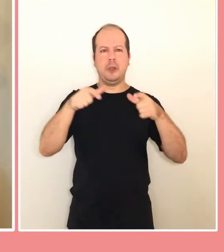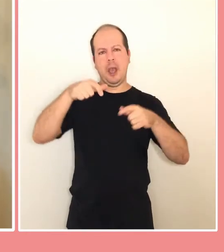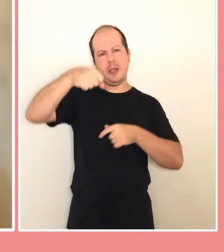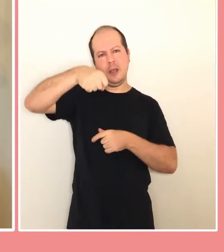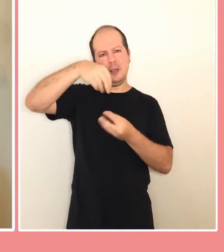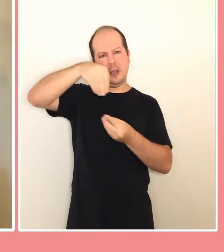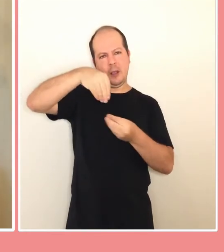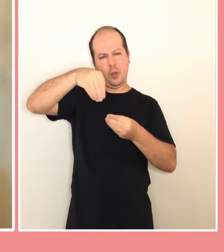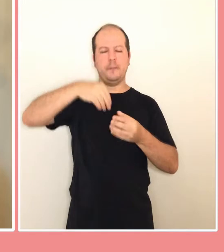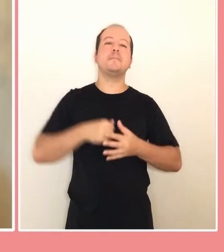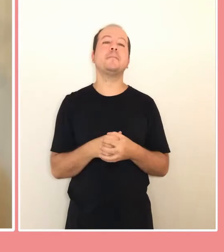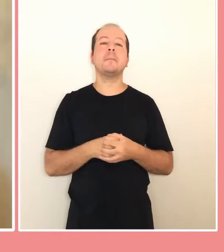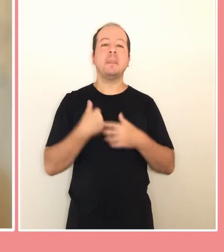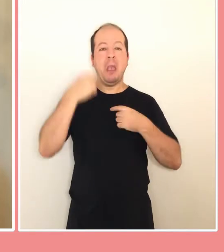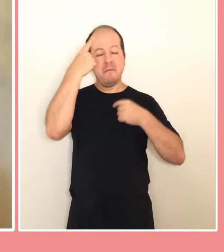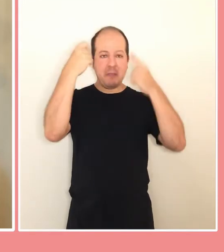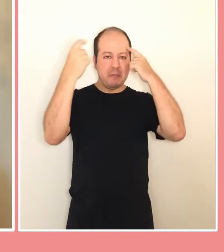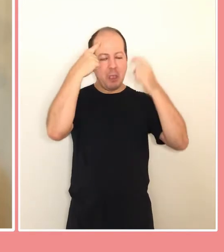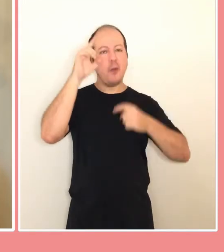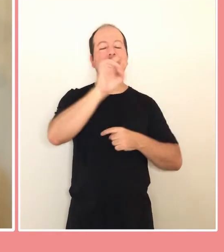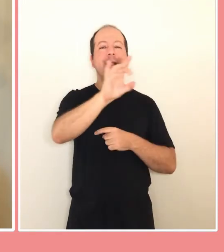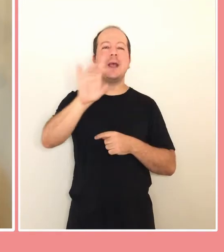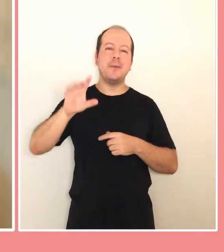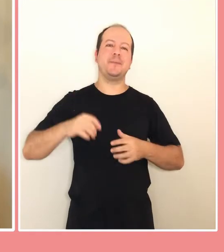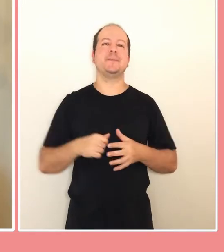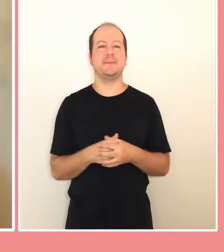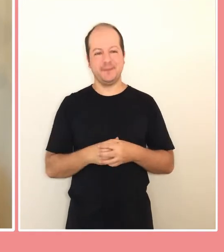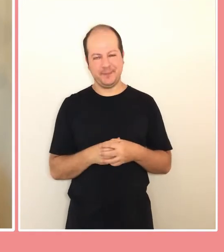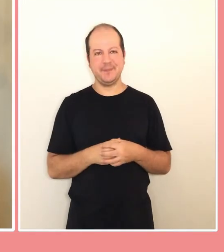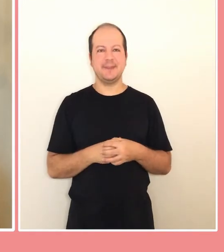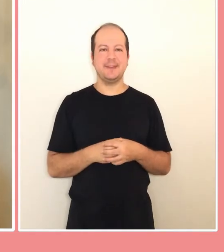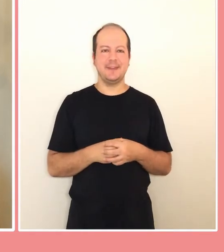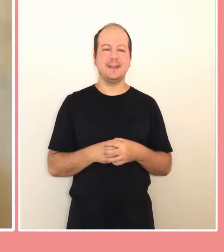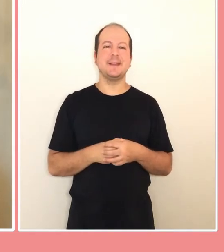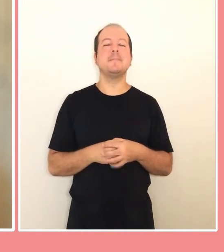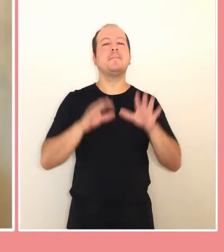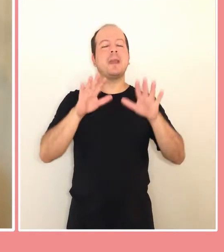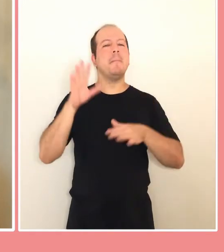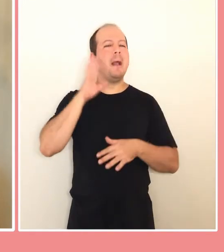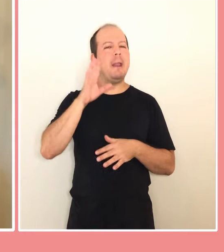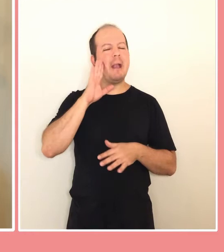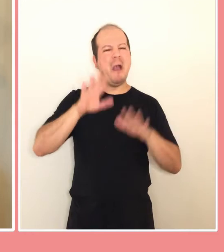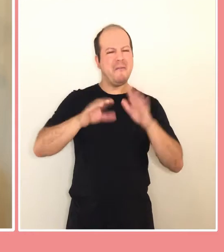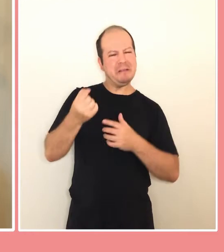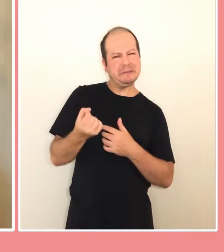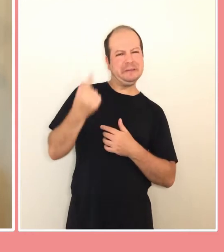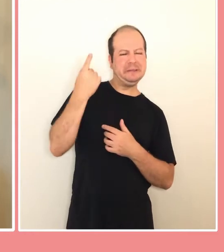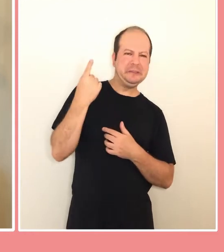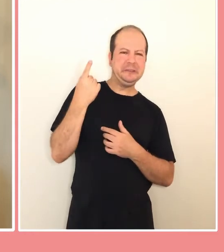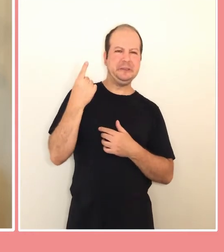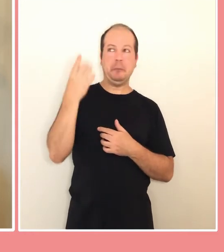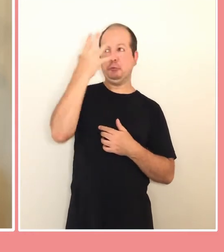aí a invenção de cada um. O legal é que surjam coisas muito esquisitas mesmo, né? Então não tem feio,